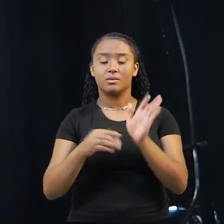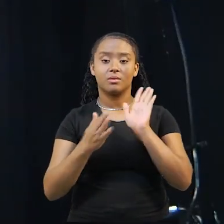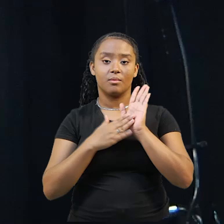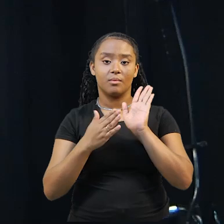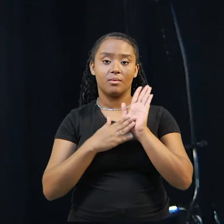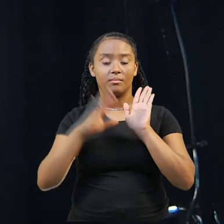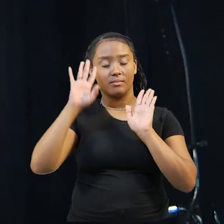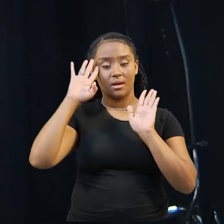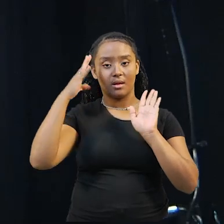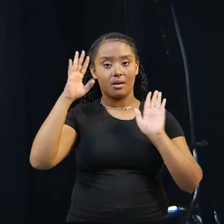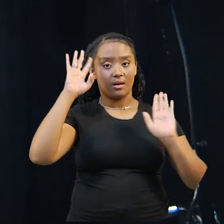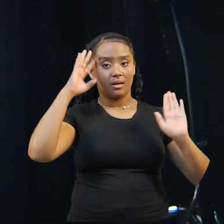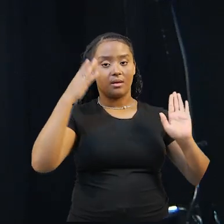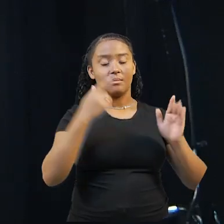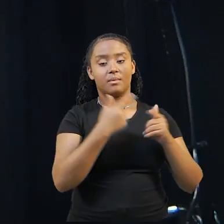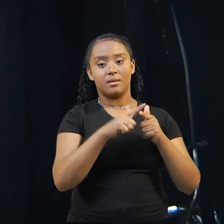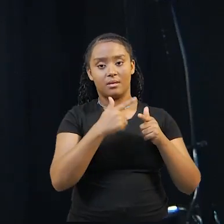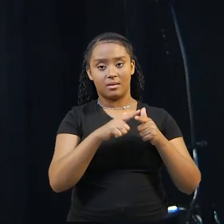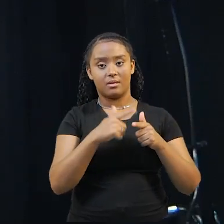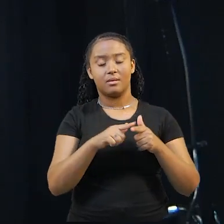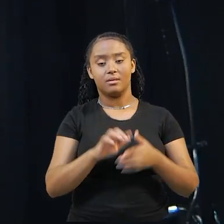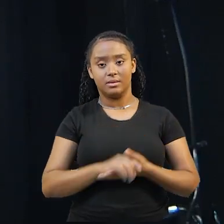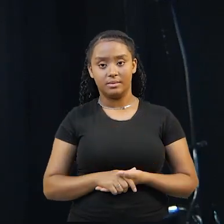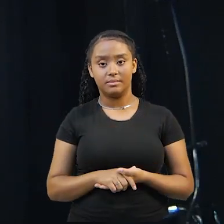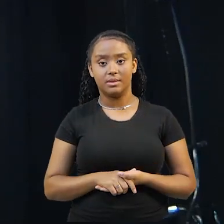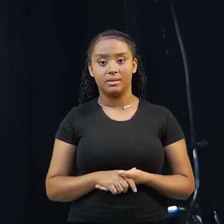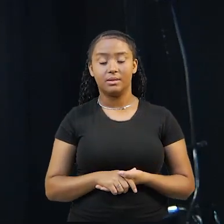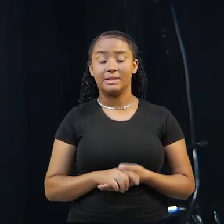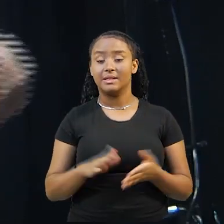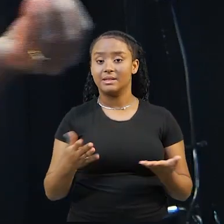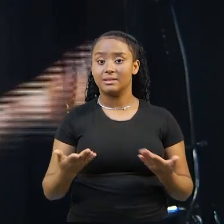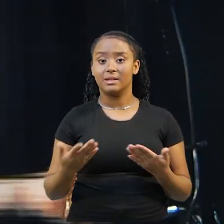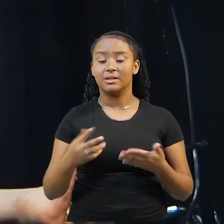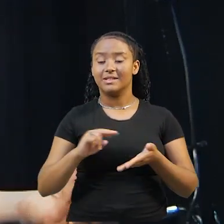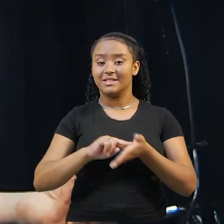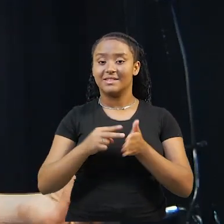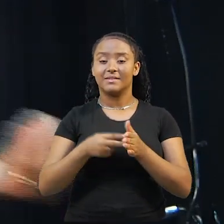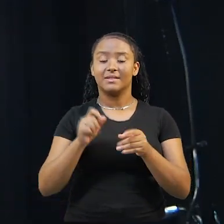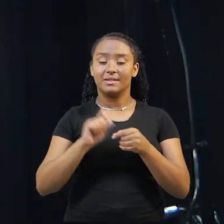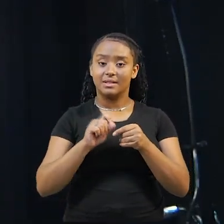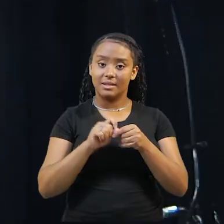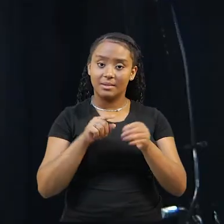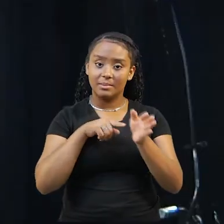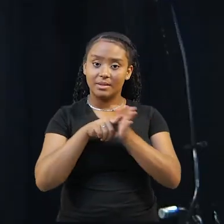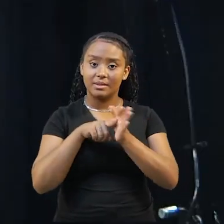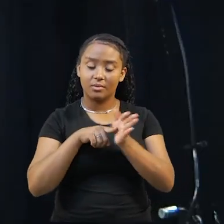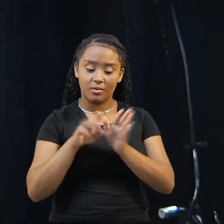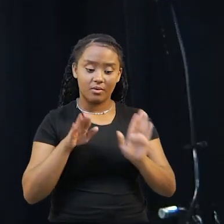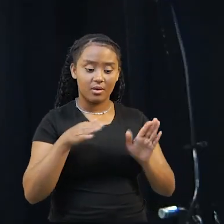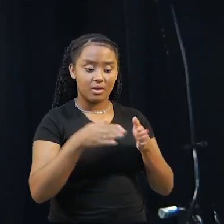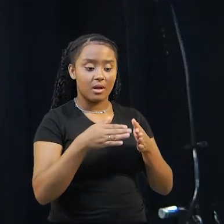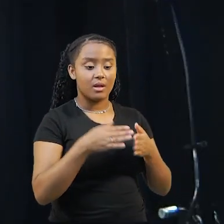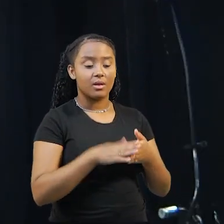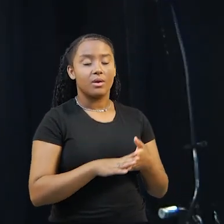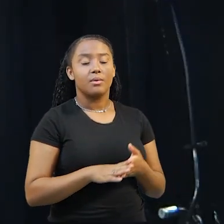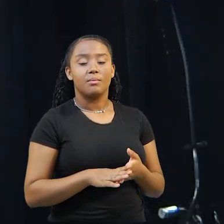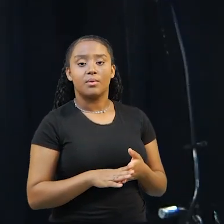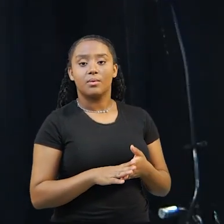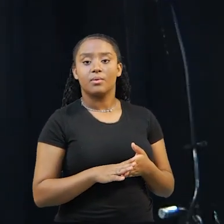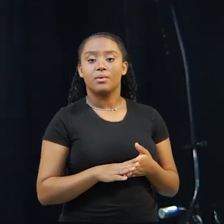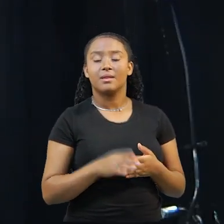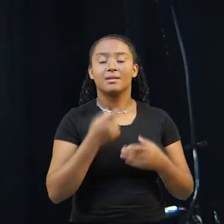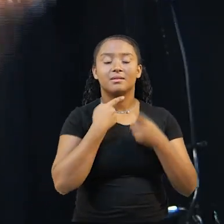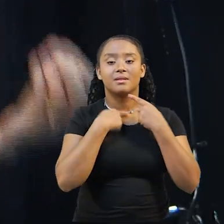propondo soluções para esses problemas da prefeitura. Então, assim, é você fazer pesquisa voltada para uma demanda da